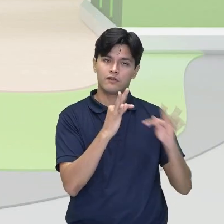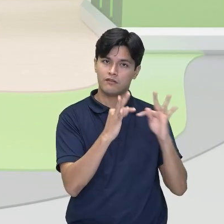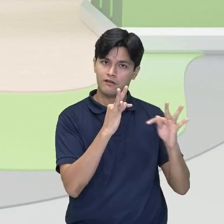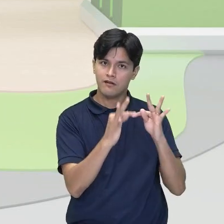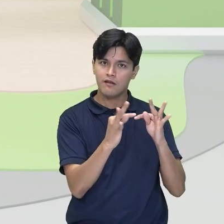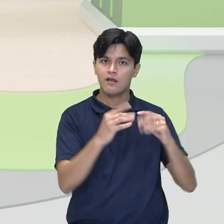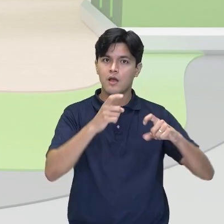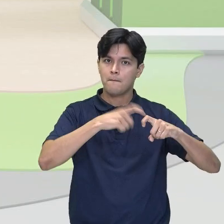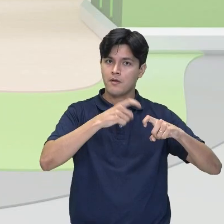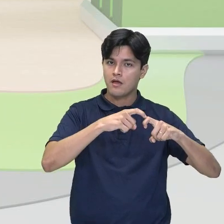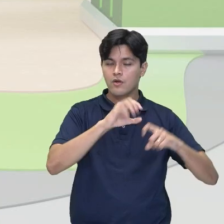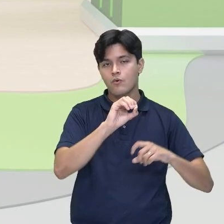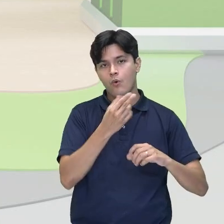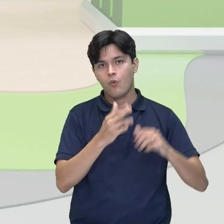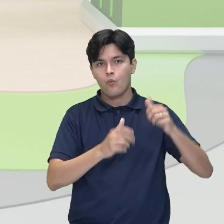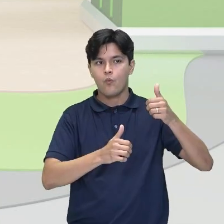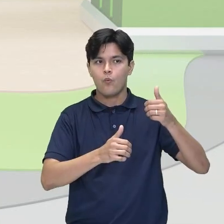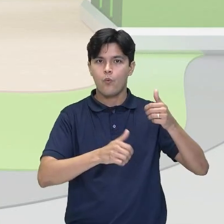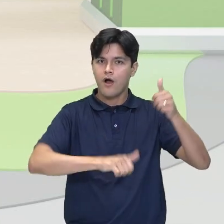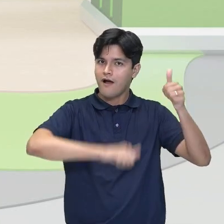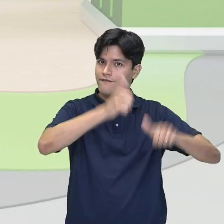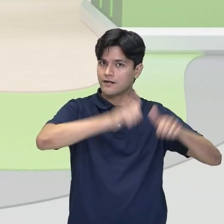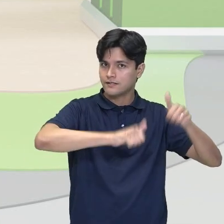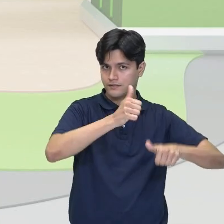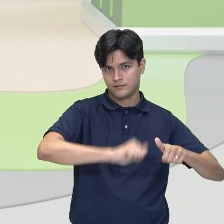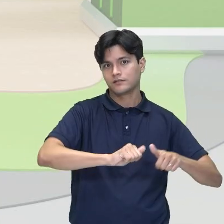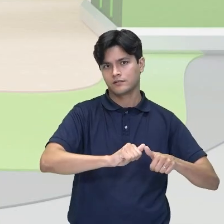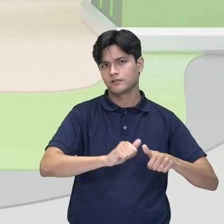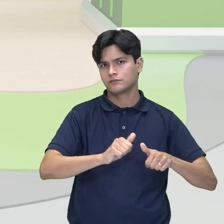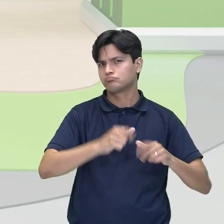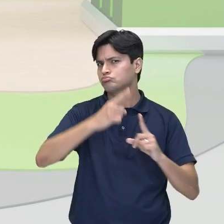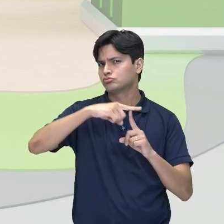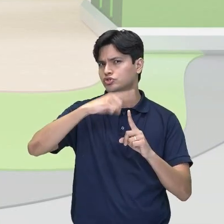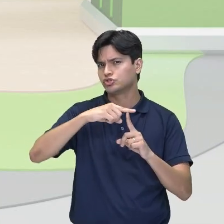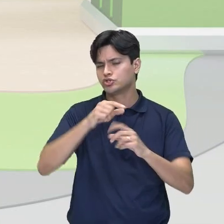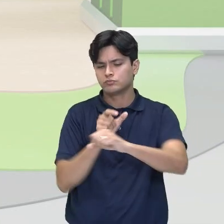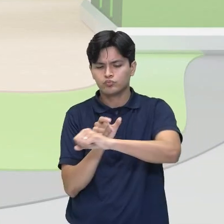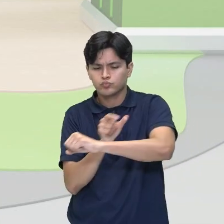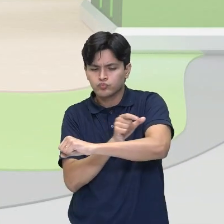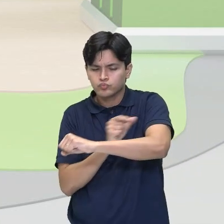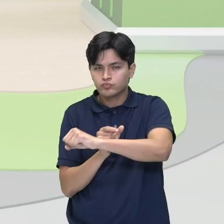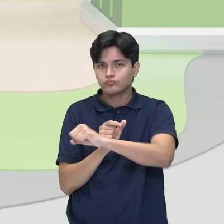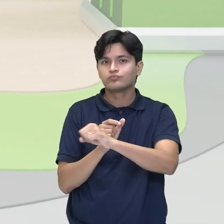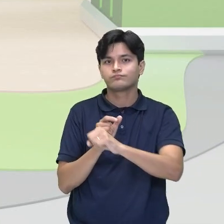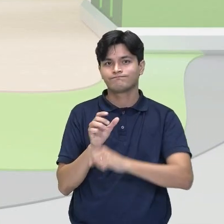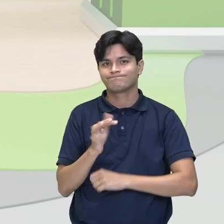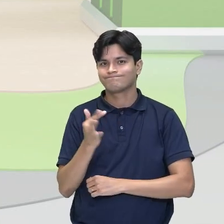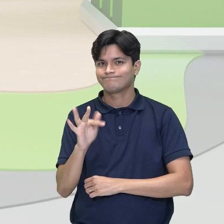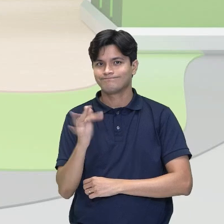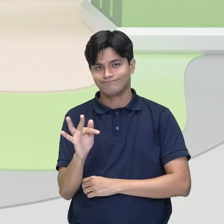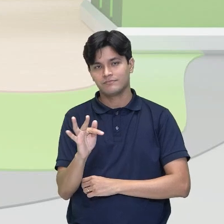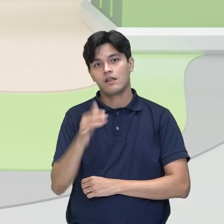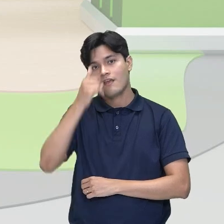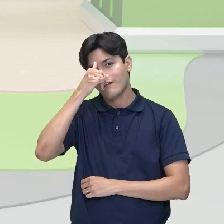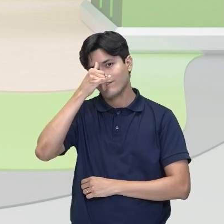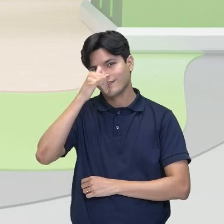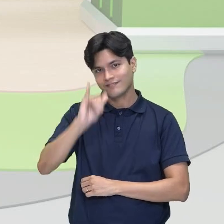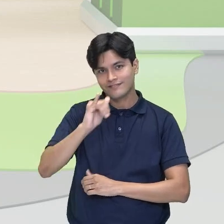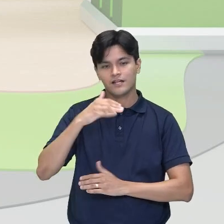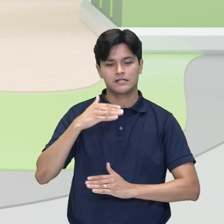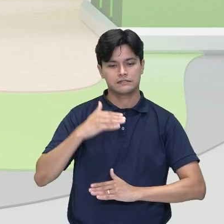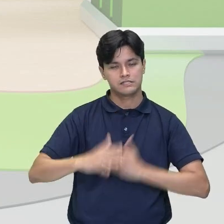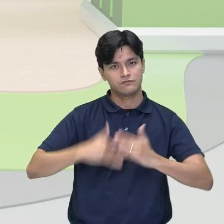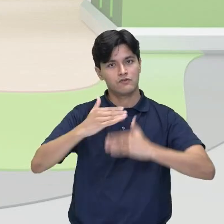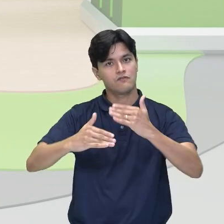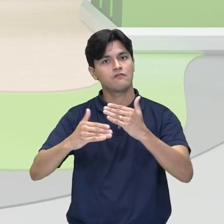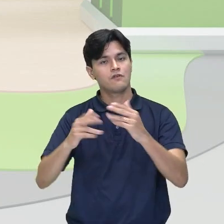avaliar esse tipo de lesão por conta do câncer de pele. E na nossa